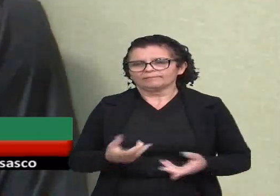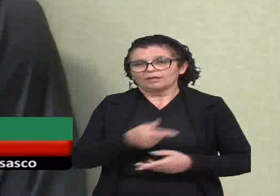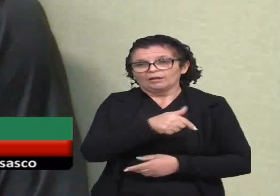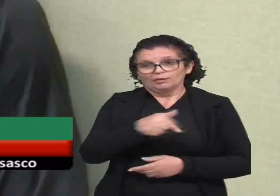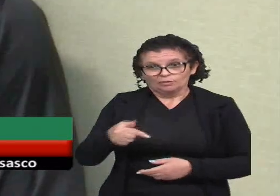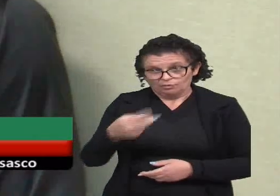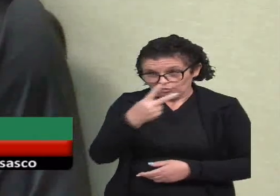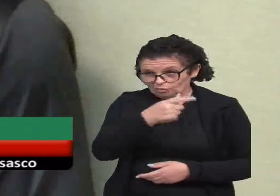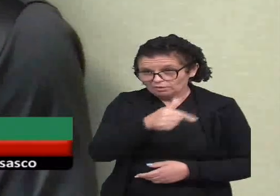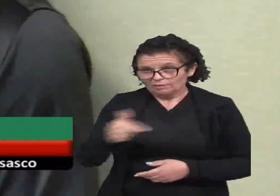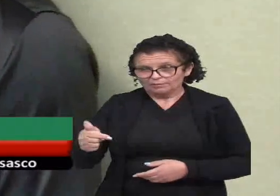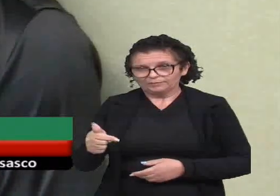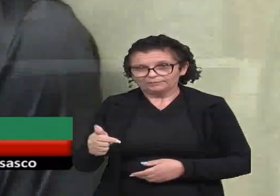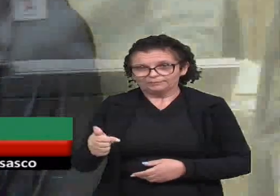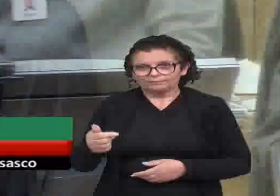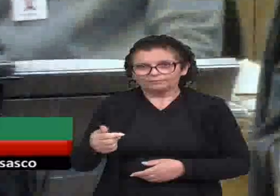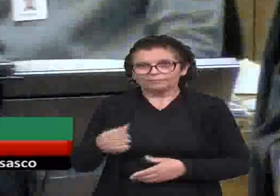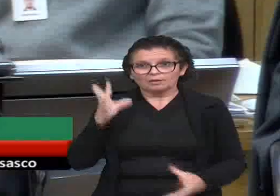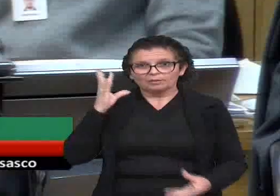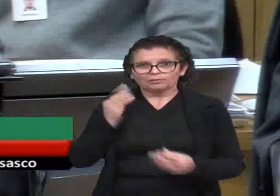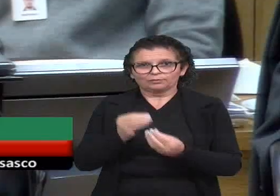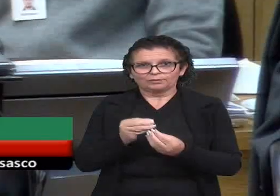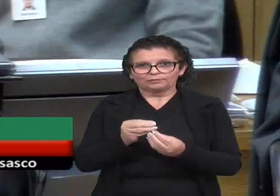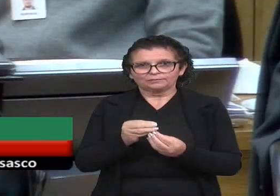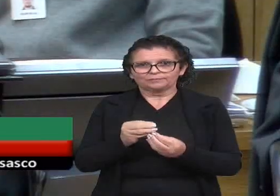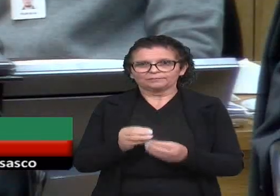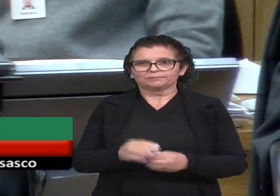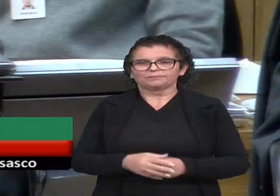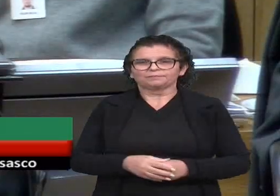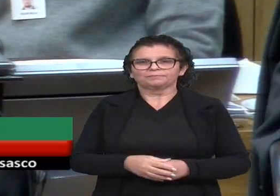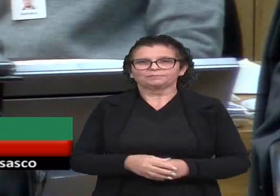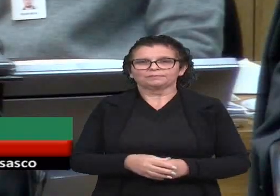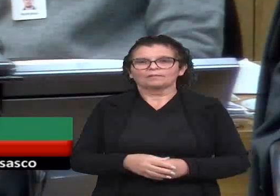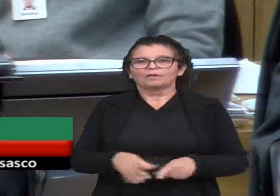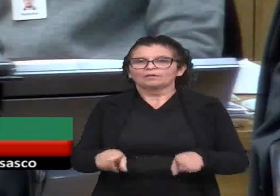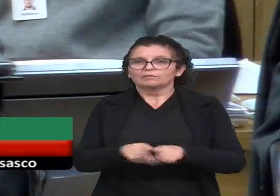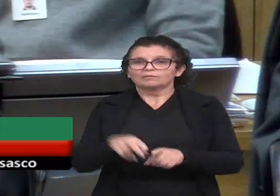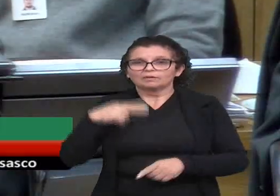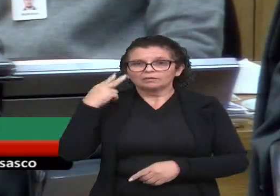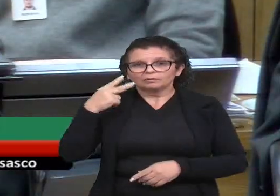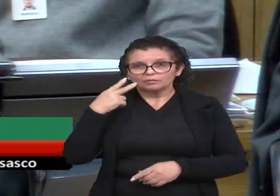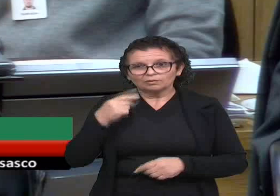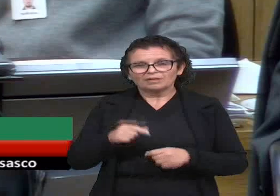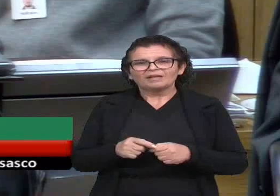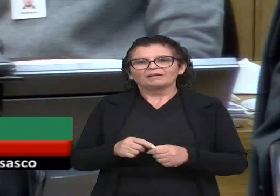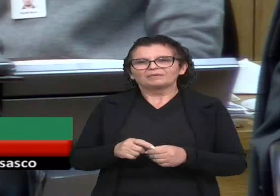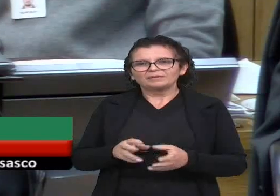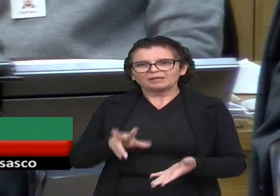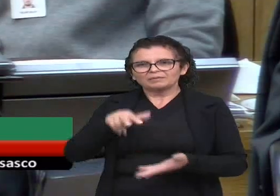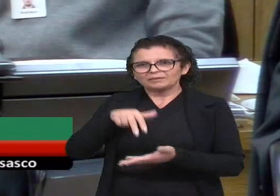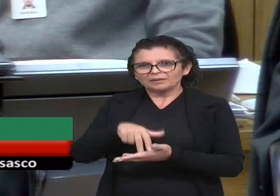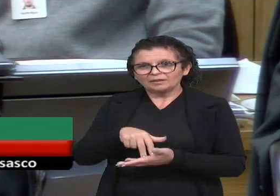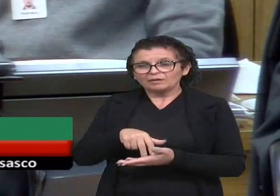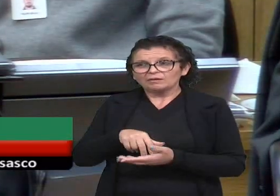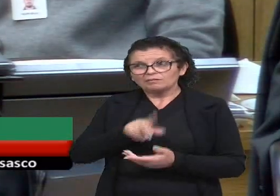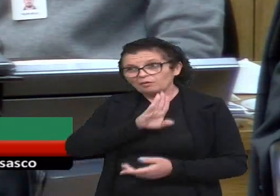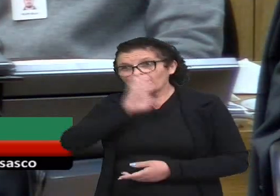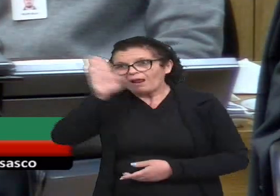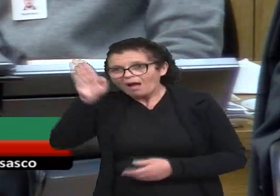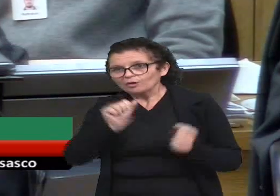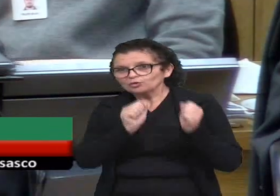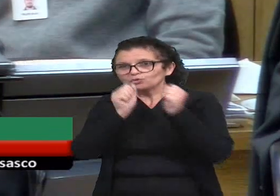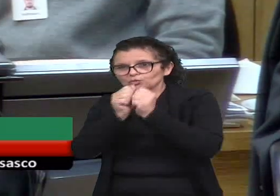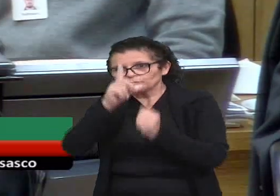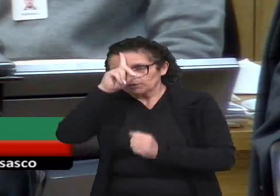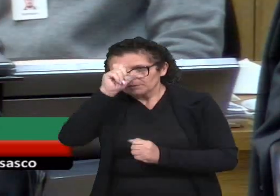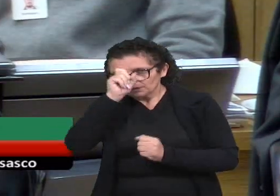quando eu falei. Para concluir, Emerson, eu vamos continuar que a votação. Para que vereadores se reunissem para ir lá na Amadora Guiar. E aí, de vez